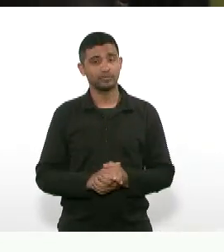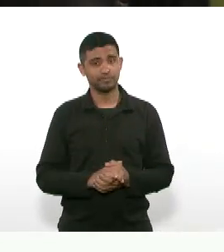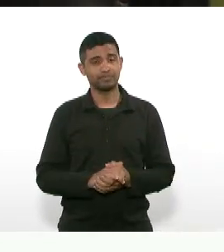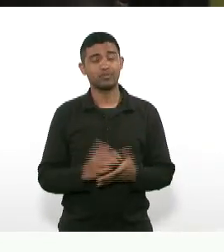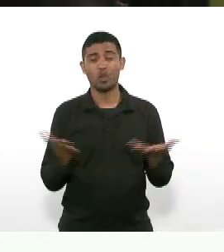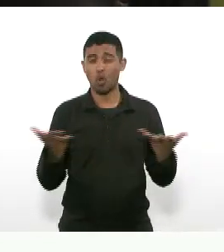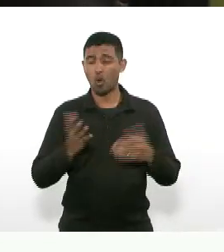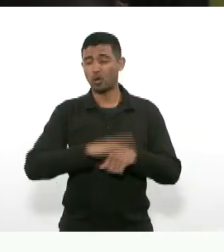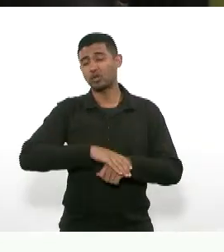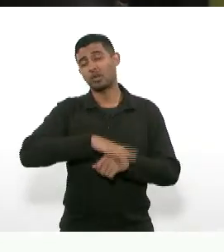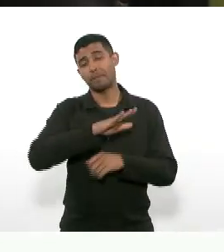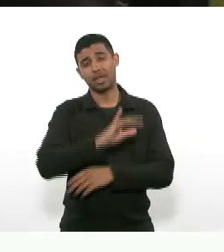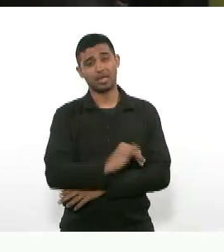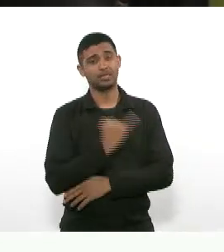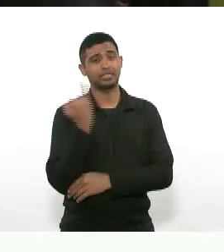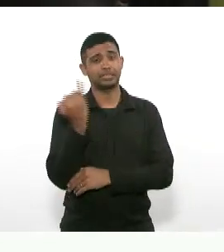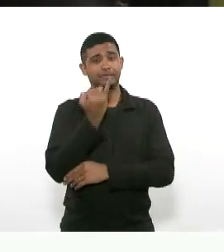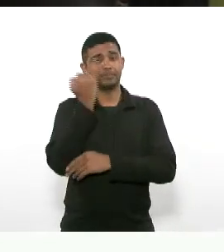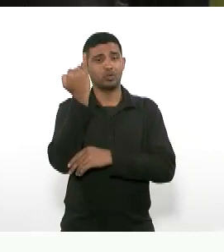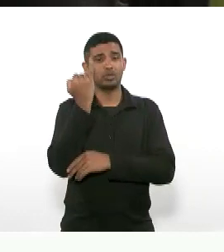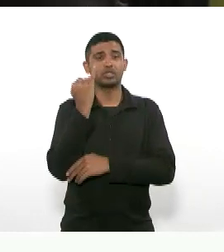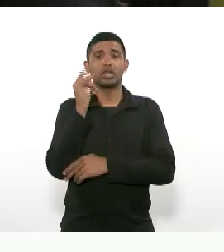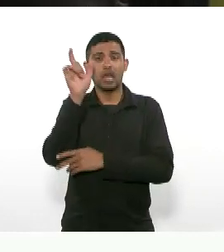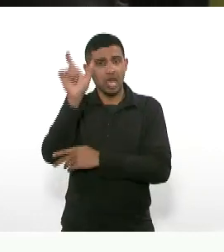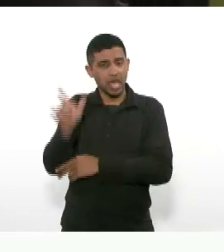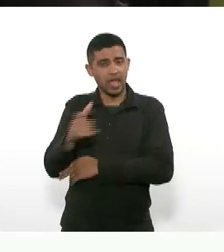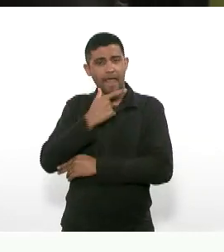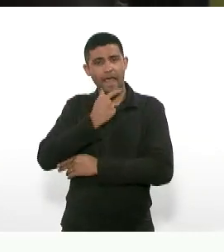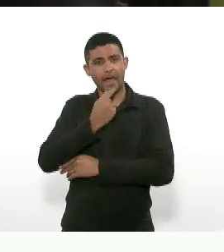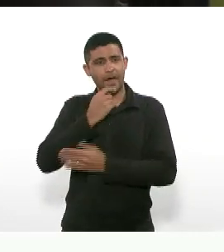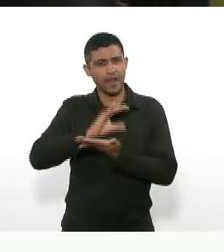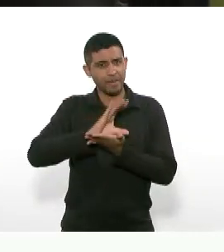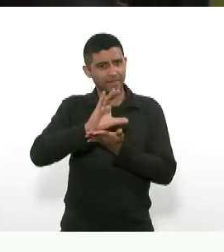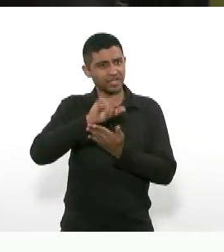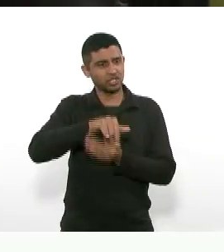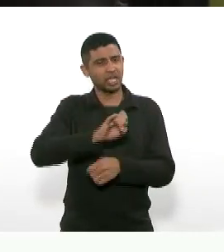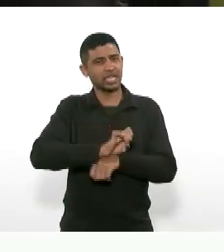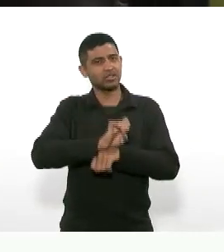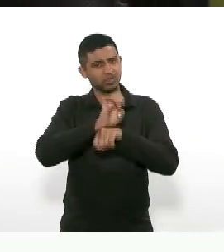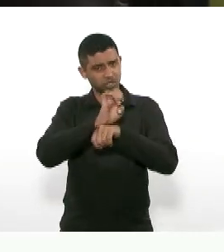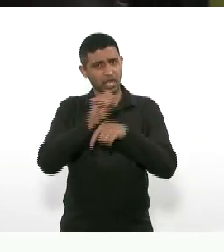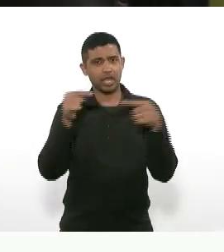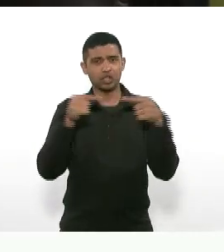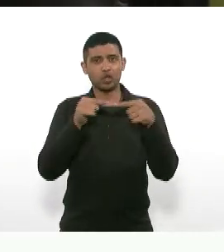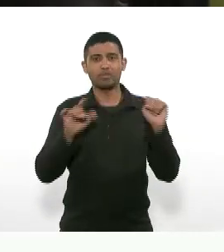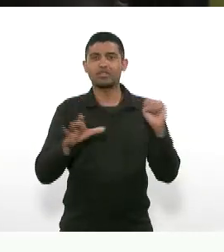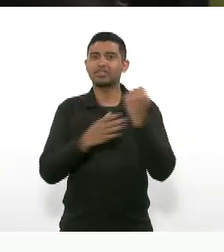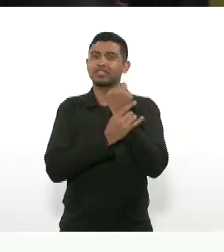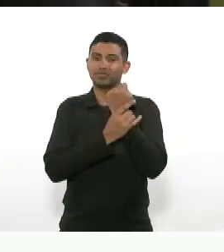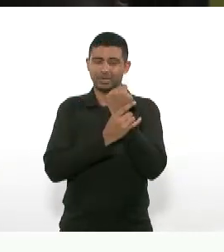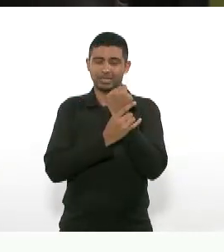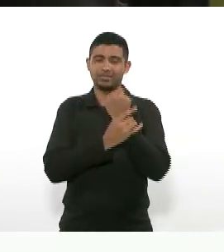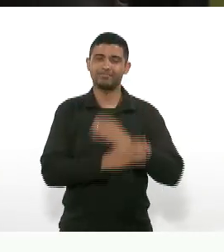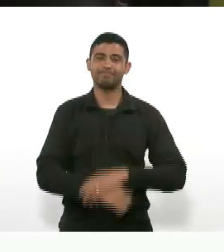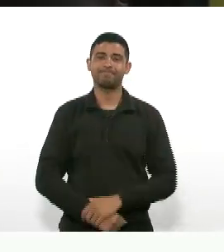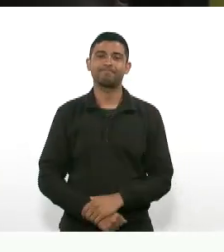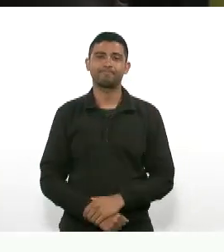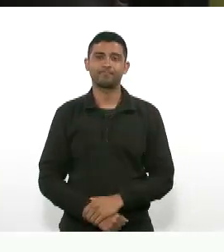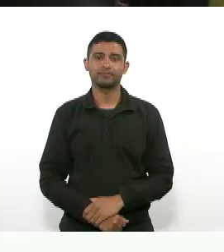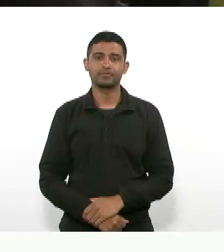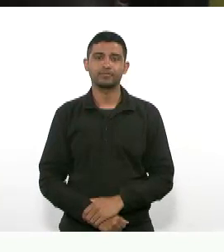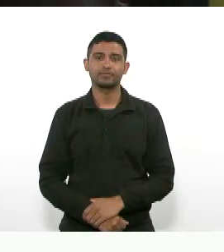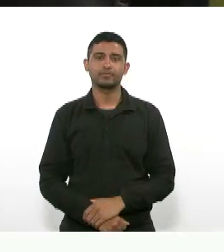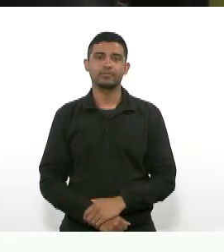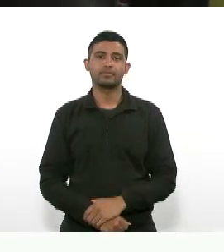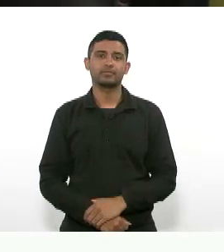fator mais importante para o investimento no nosso Estado é a questão da segurança, e isso aumenta